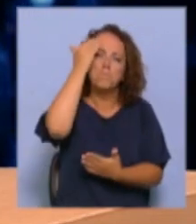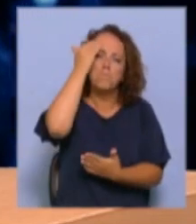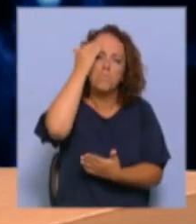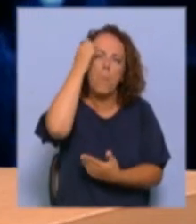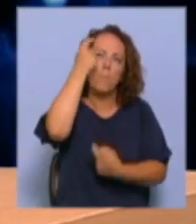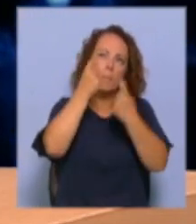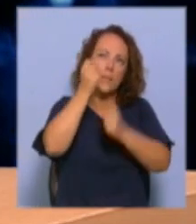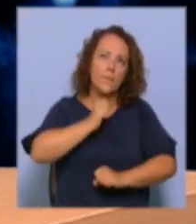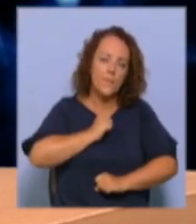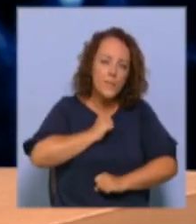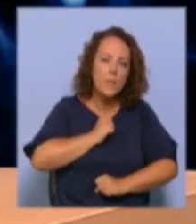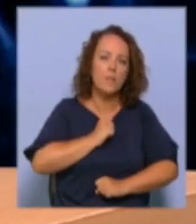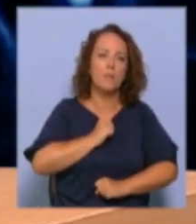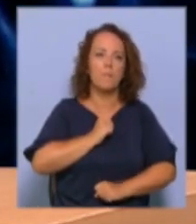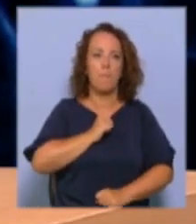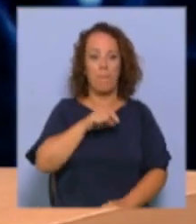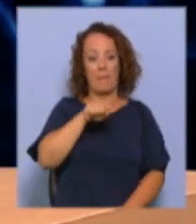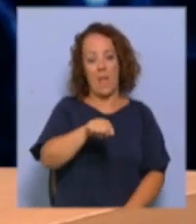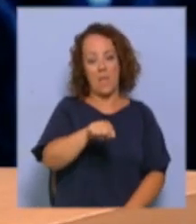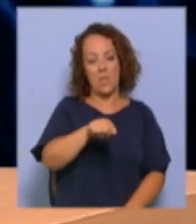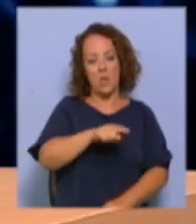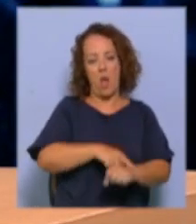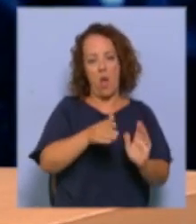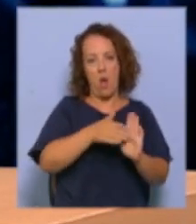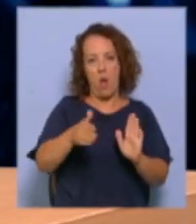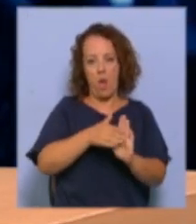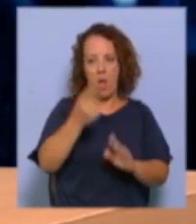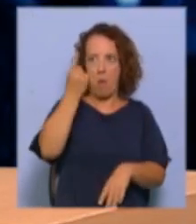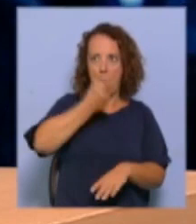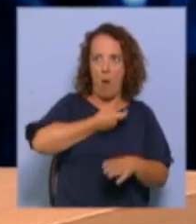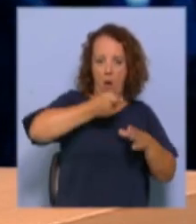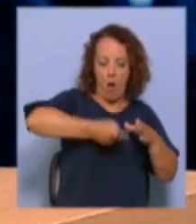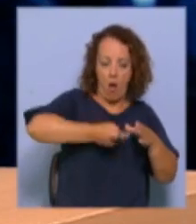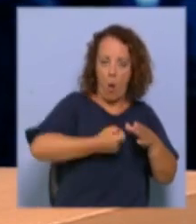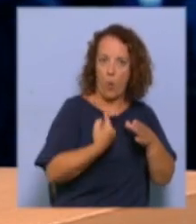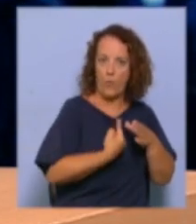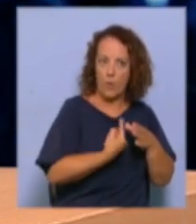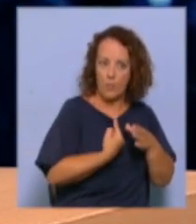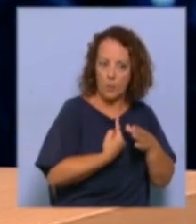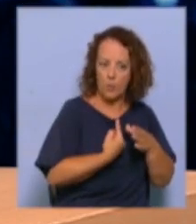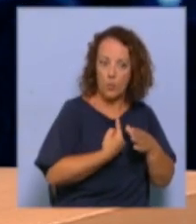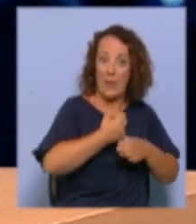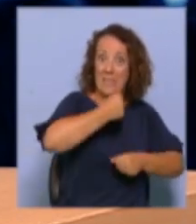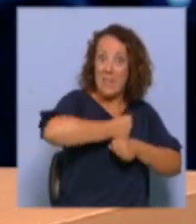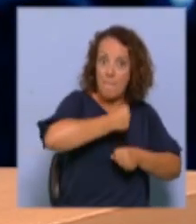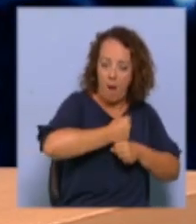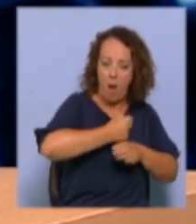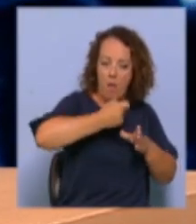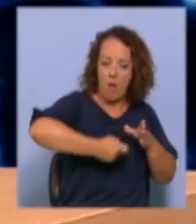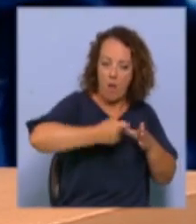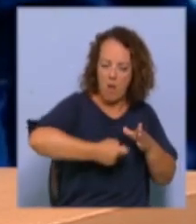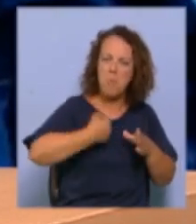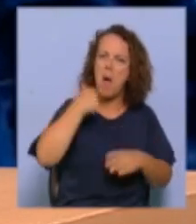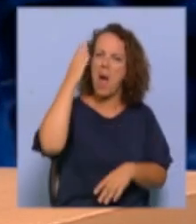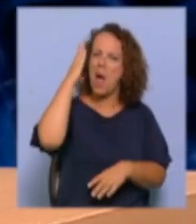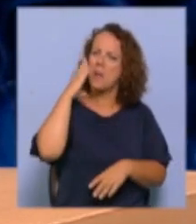sempre pensei que, de facto, aquele momento de confinamento em que nós estávamos de trabalho, e acho que tivemos a ocasião de partilhá-lo